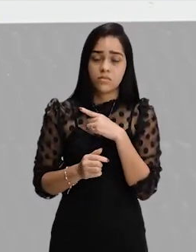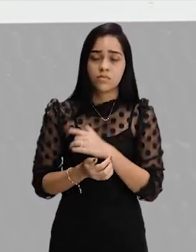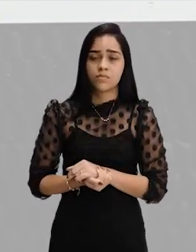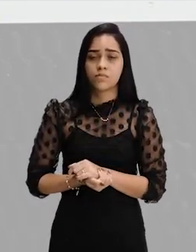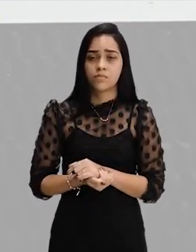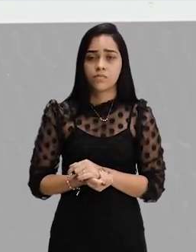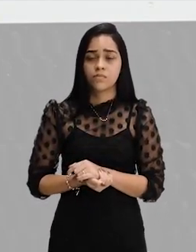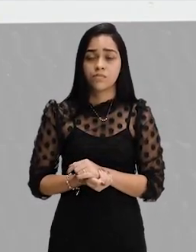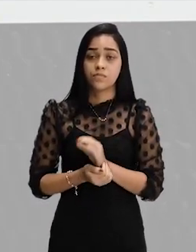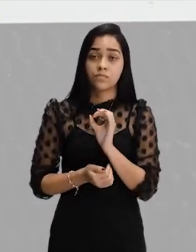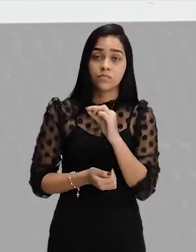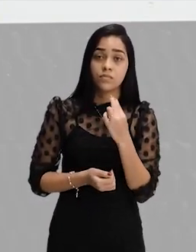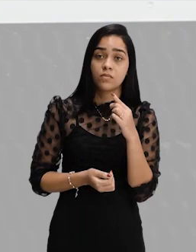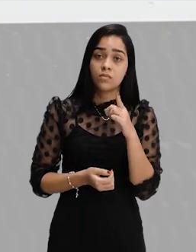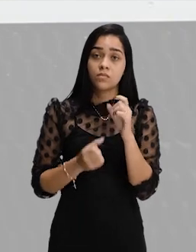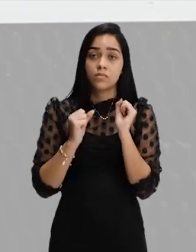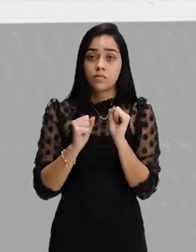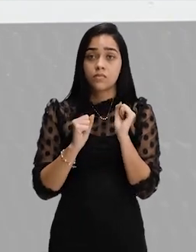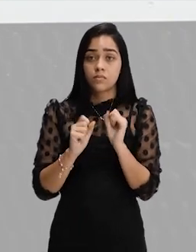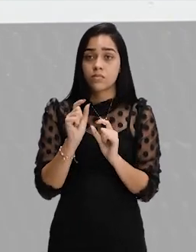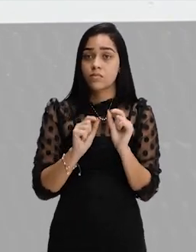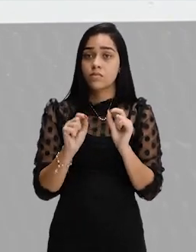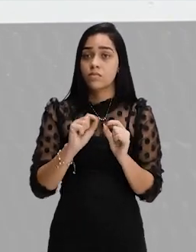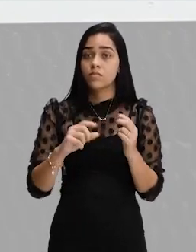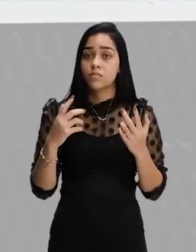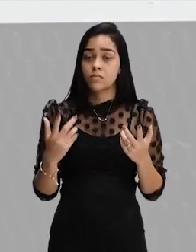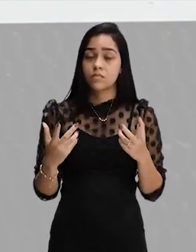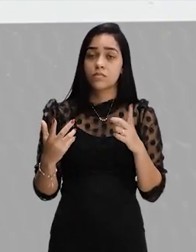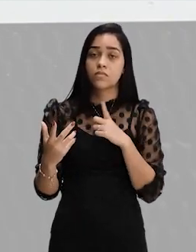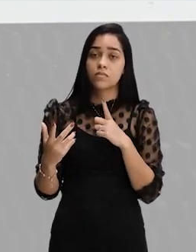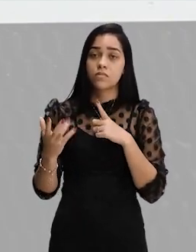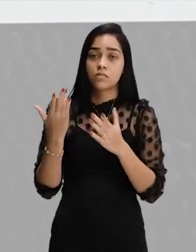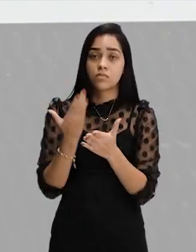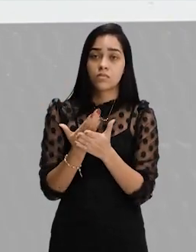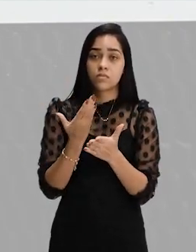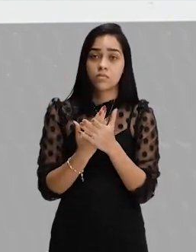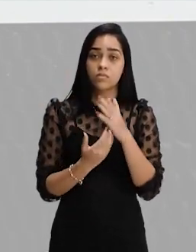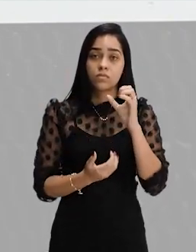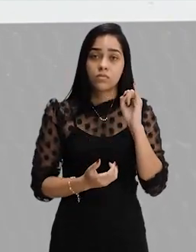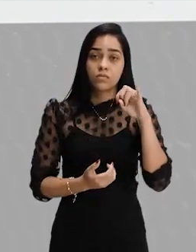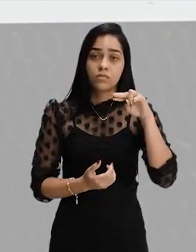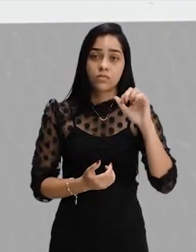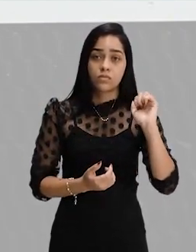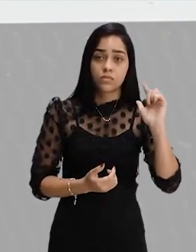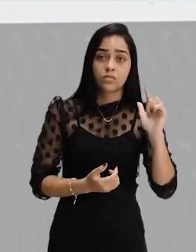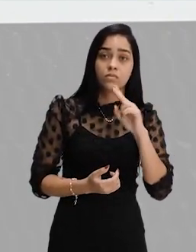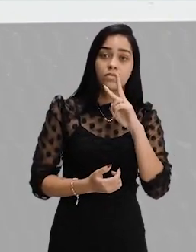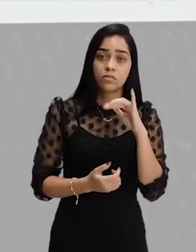primeiro grau, ou então você pode fazer através do estudo do sinal da função,